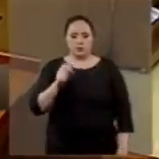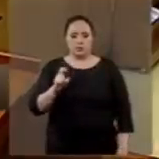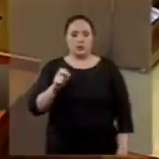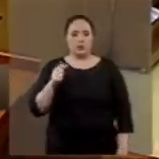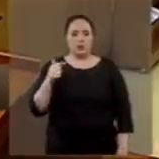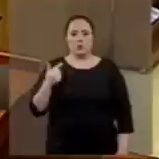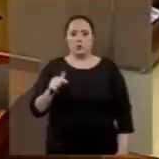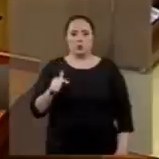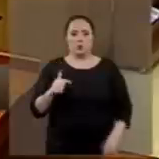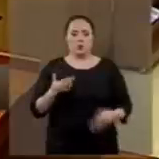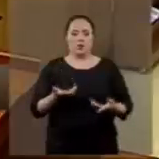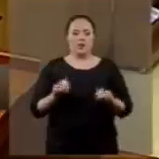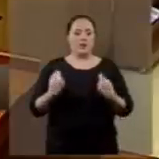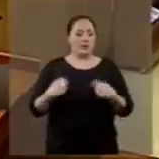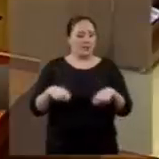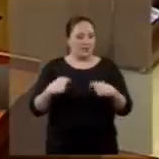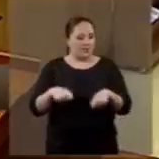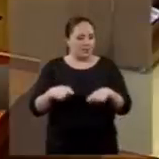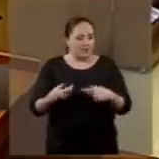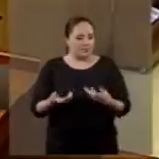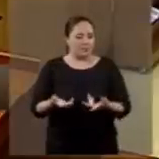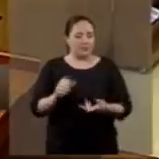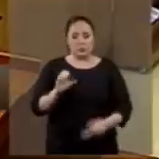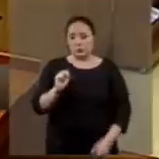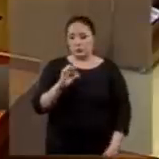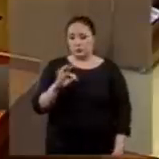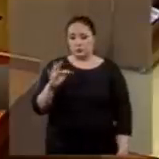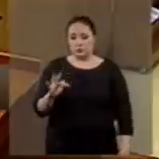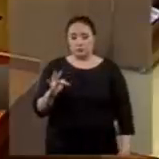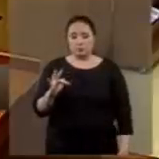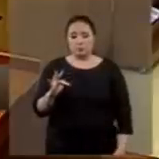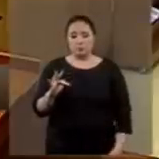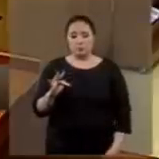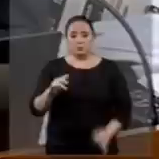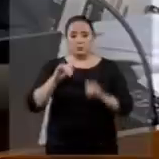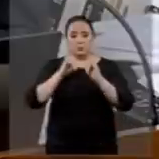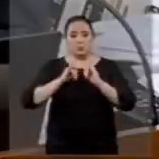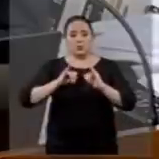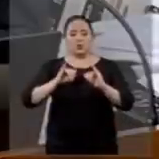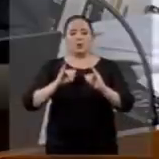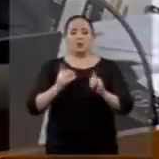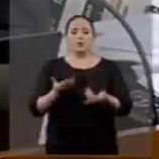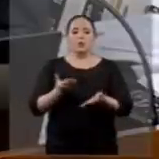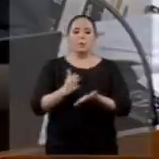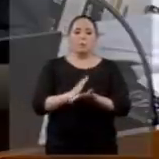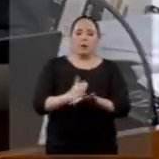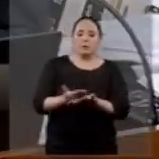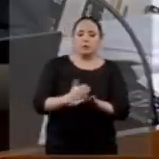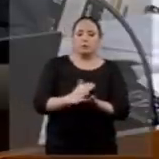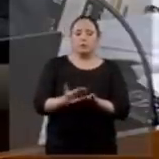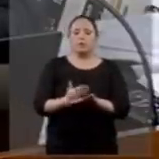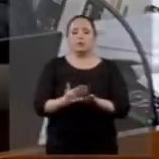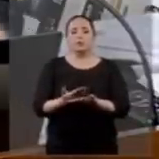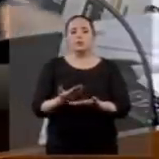há mais necessidade do Supremo Tribunal Federal declarar